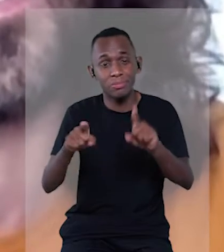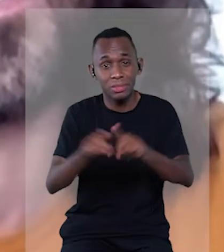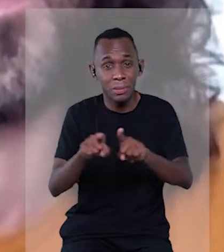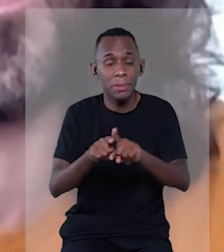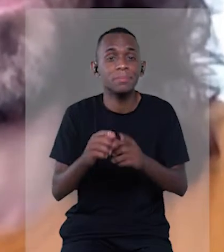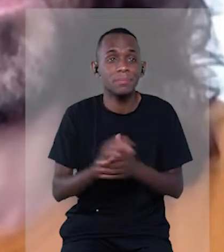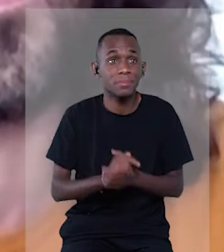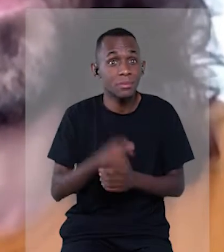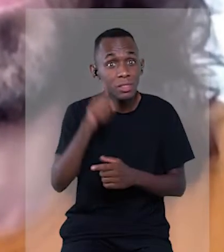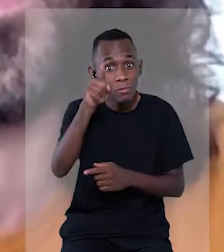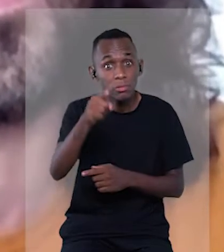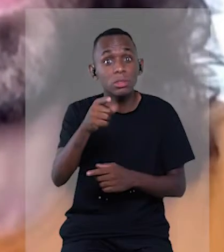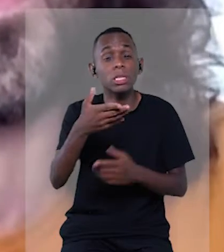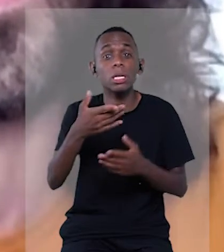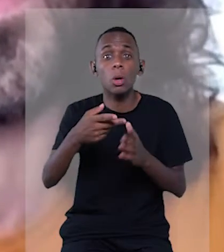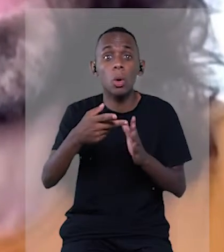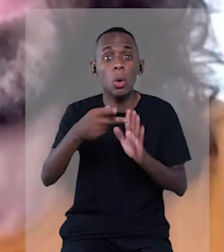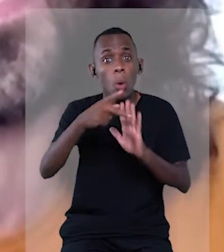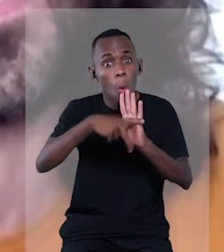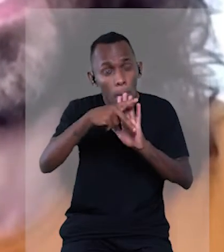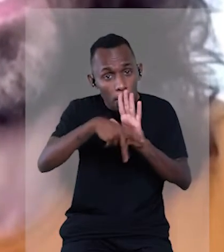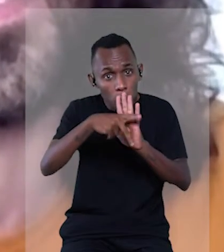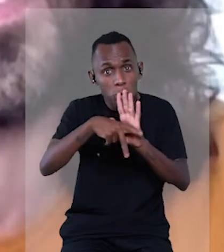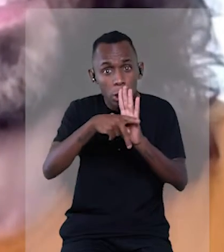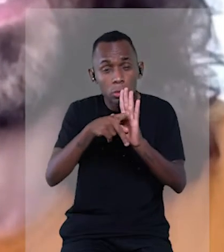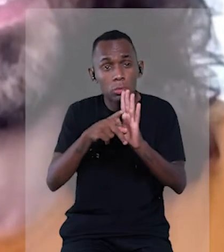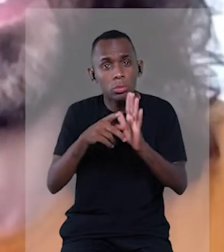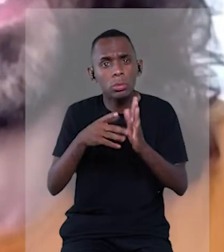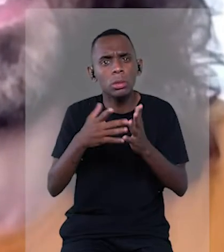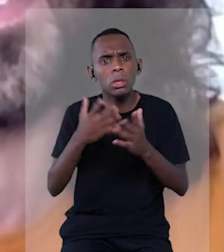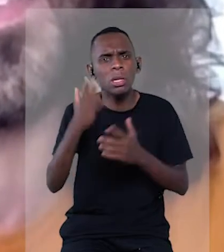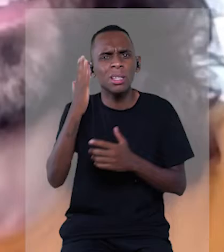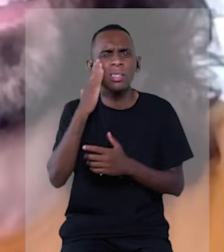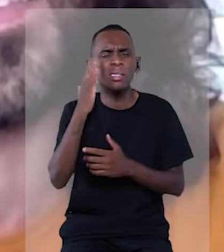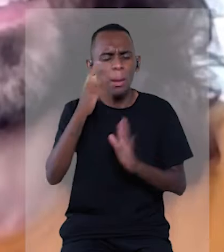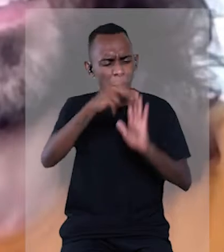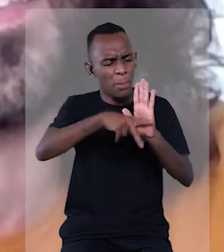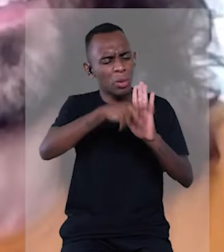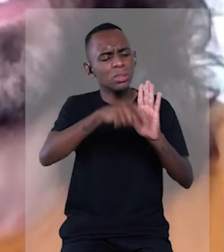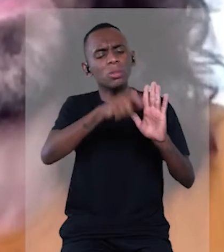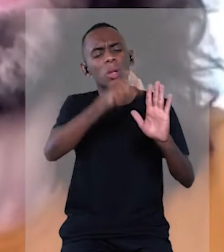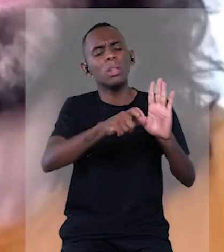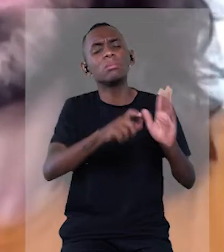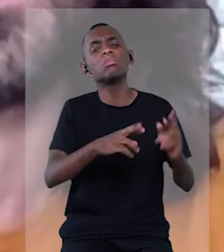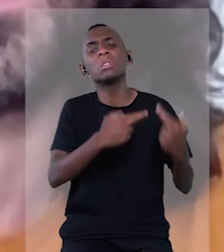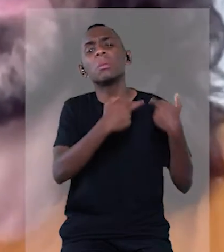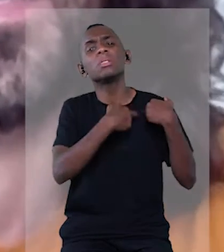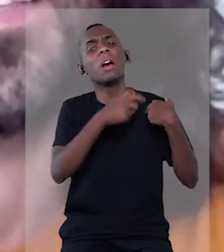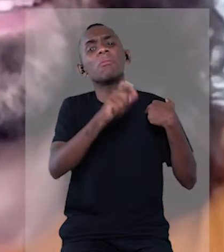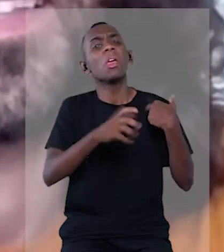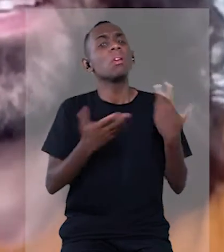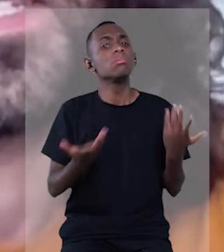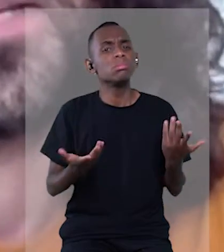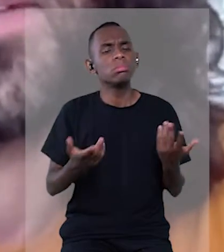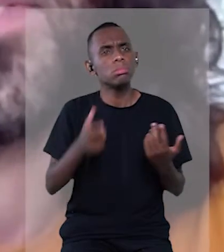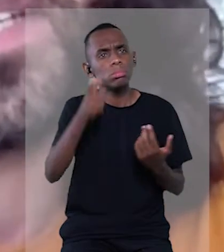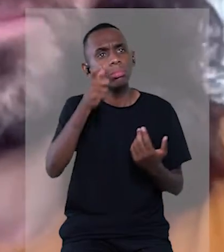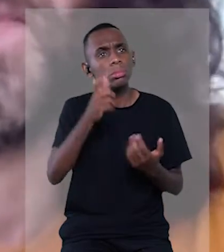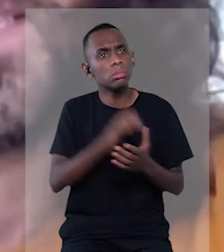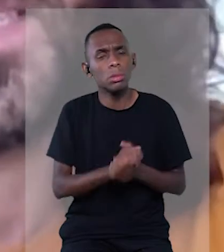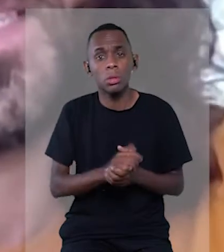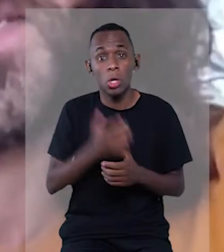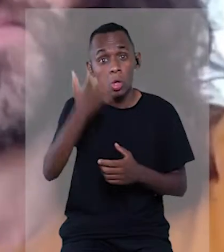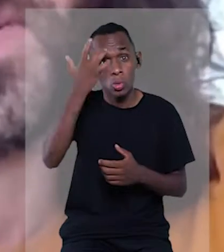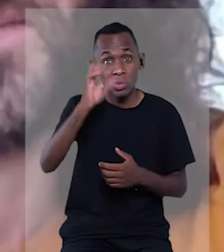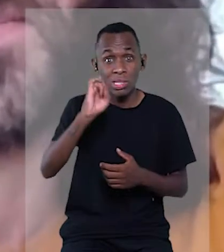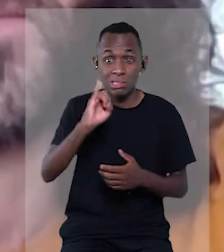e você entrou num projeto aí, você sabe de quem que era esse projeto, como é que era? Eu achei tão interessante. Chamava,